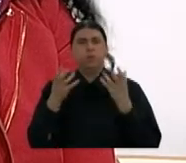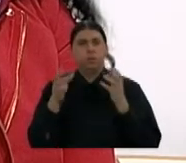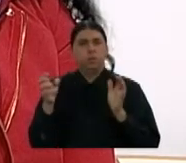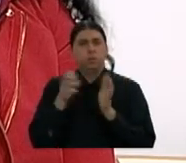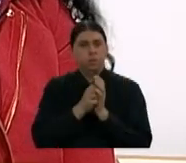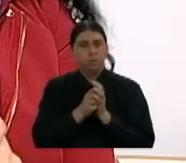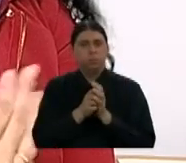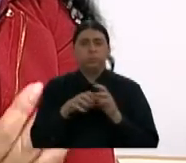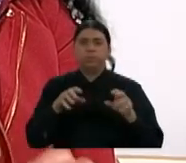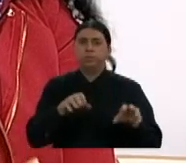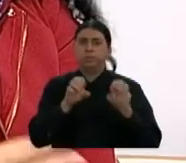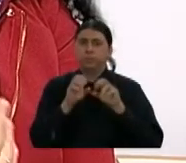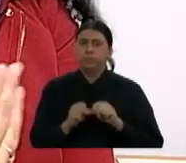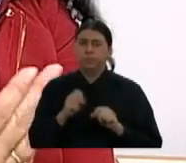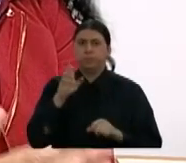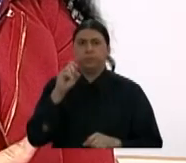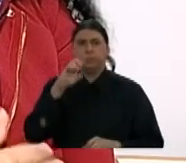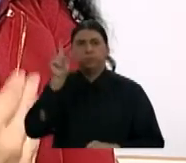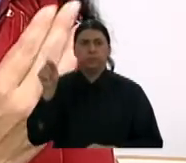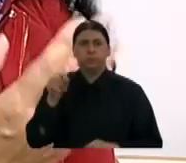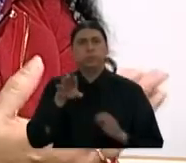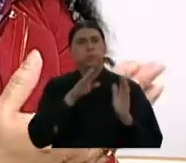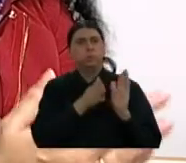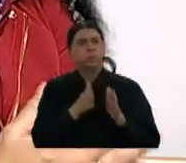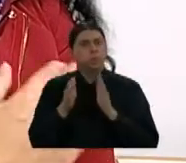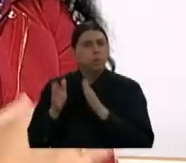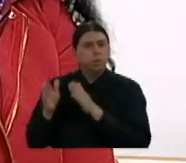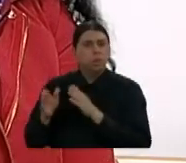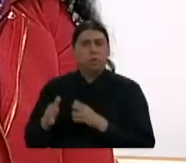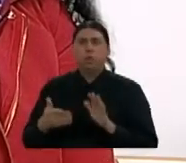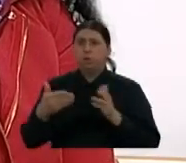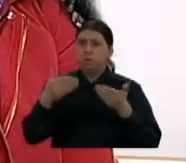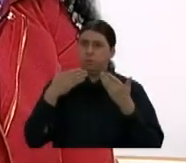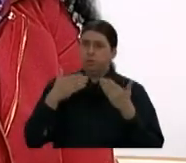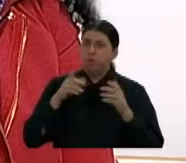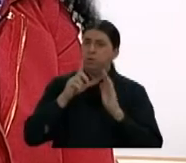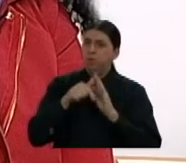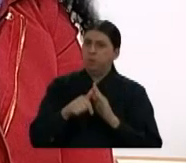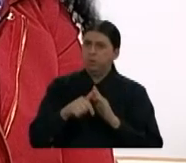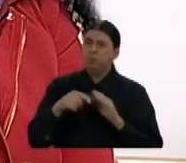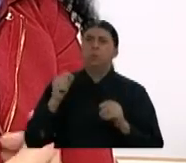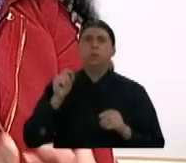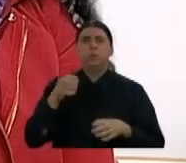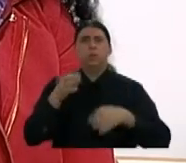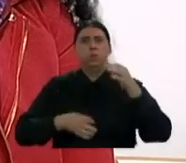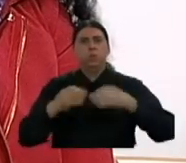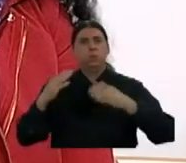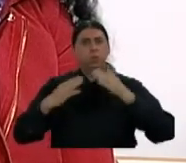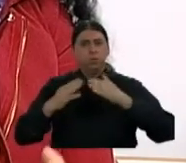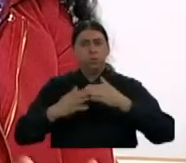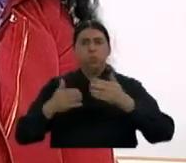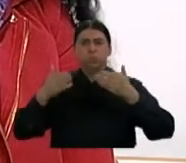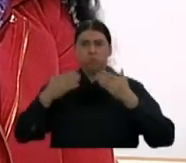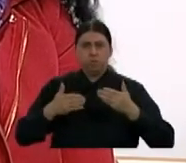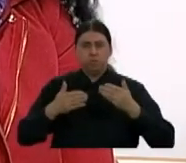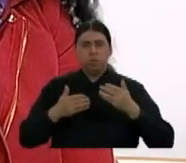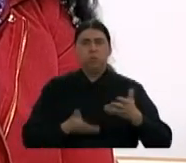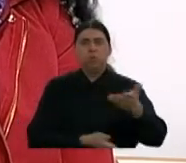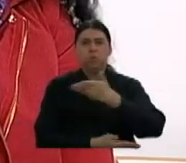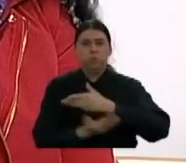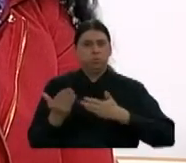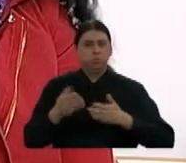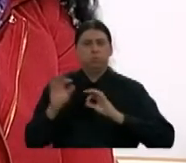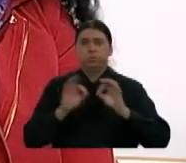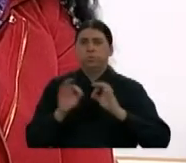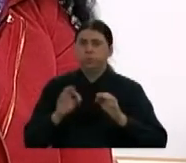depois as outras etapas de comprovação vão ser prestado lá na comarca mas que a gente possa fazer essa intermediação com a